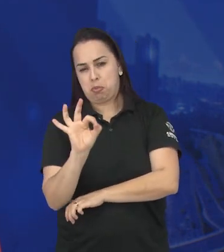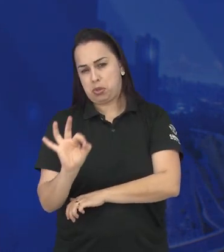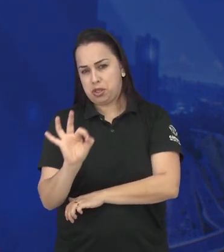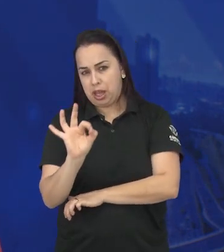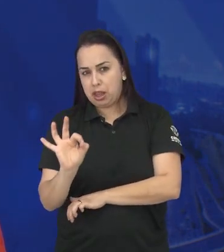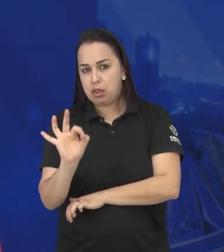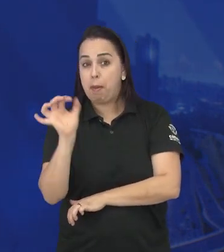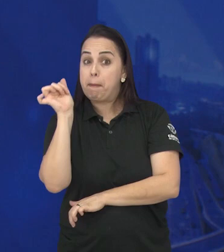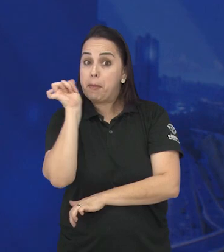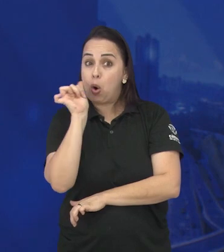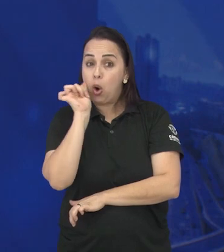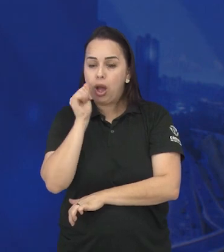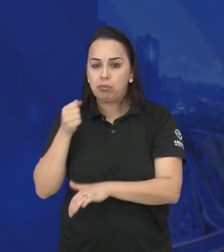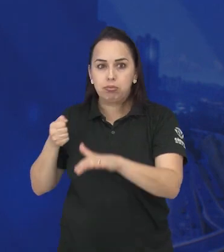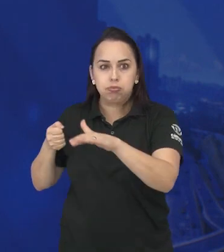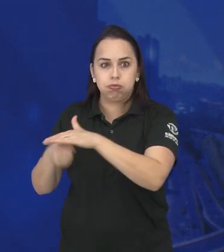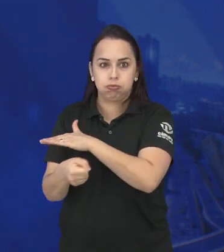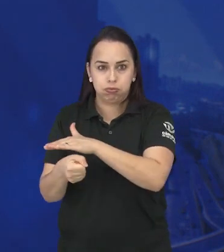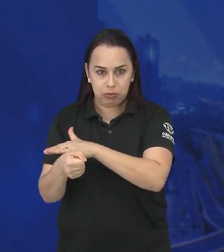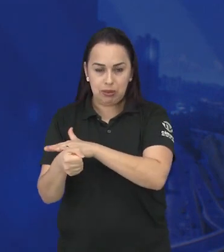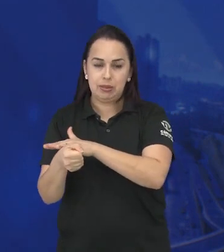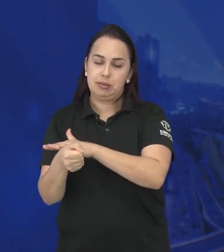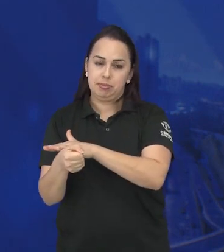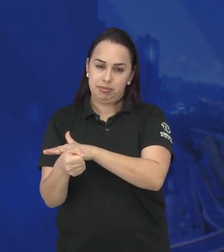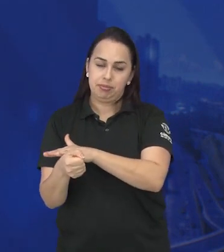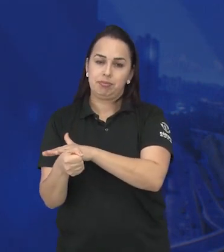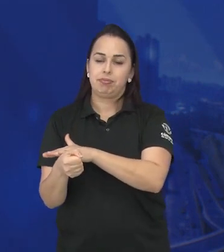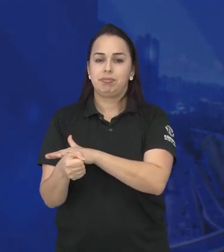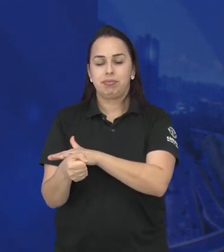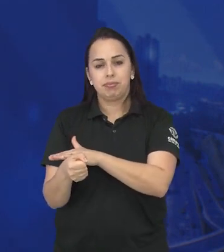de 20% de mulheres